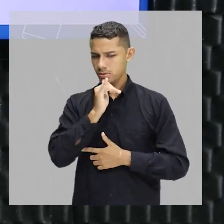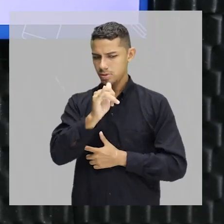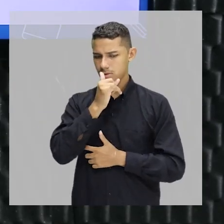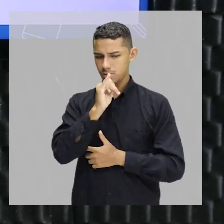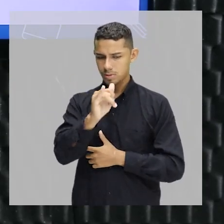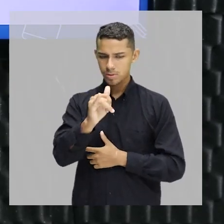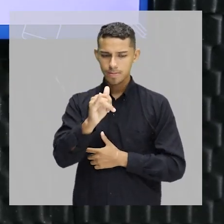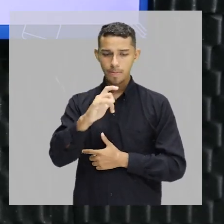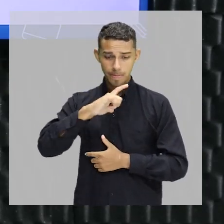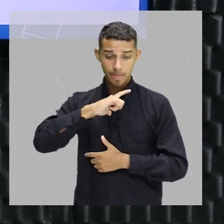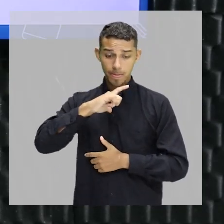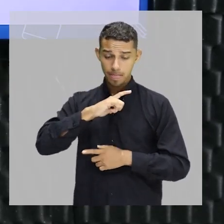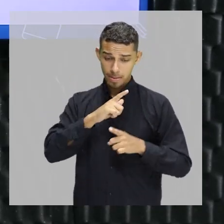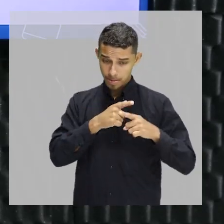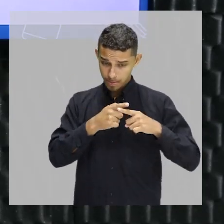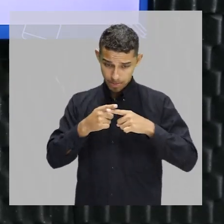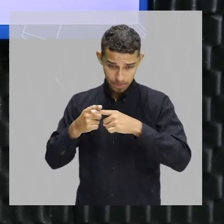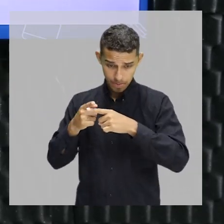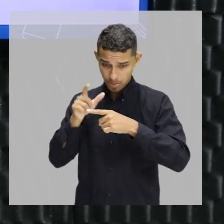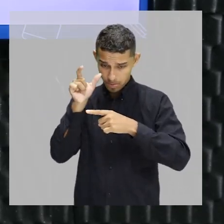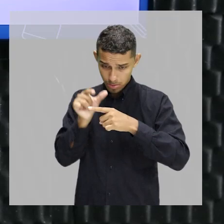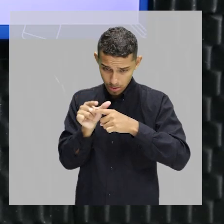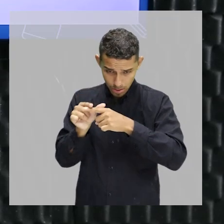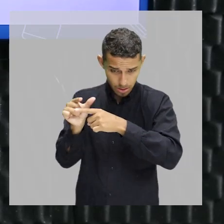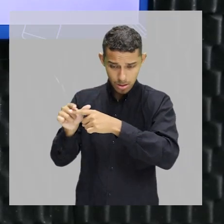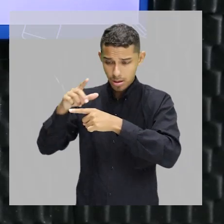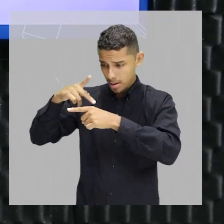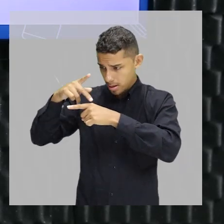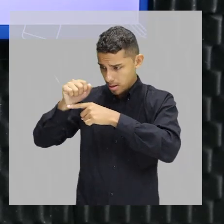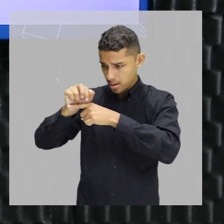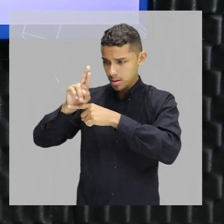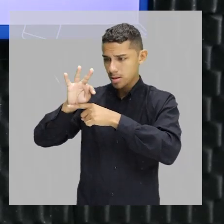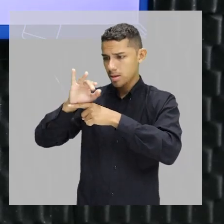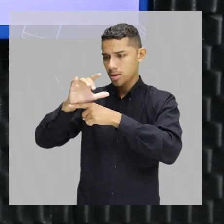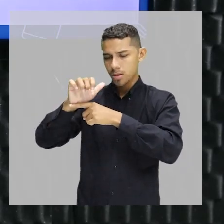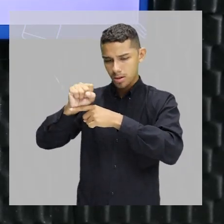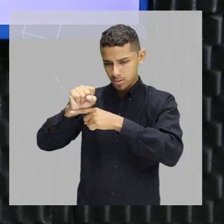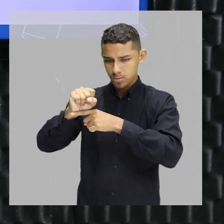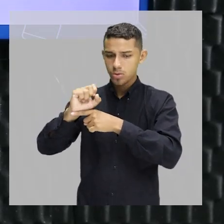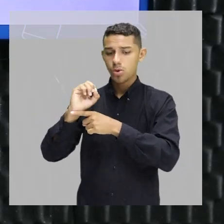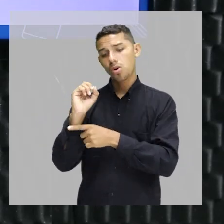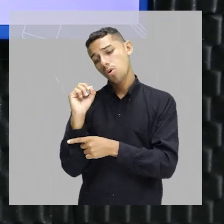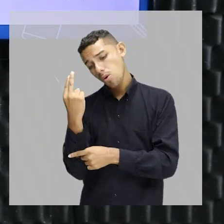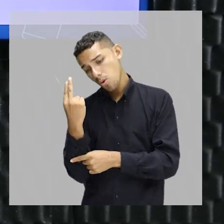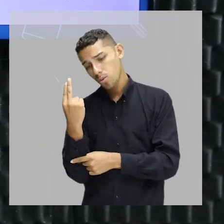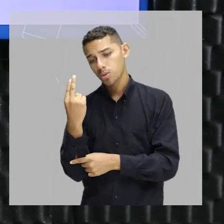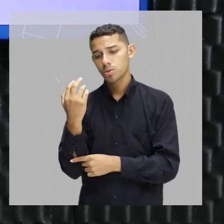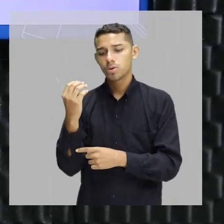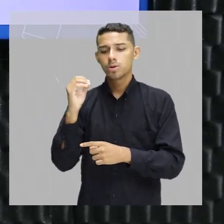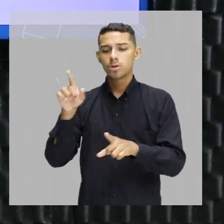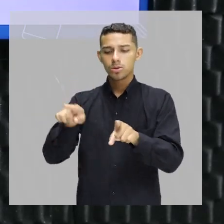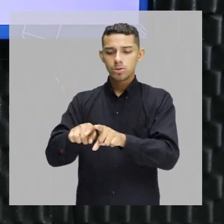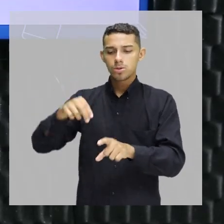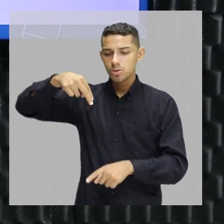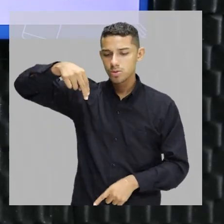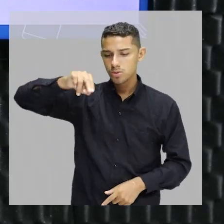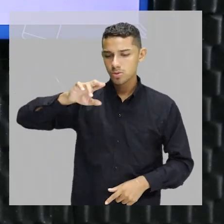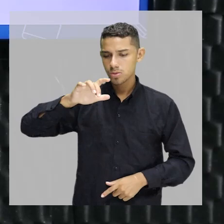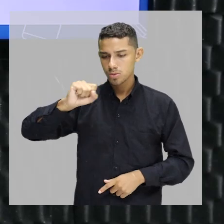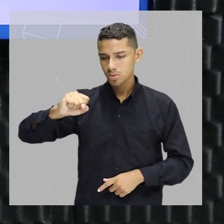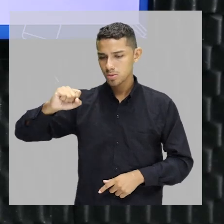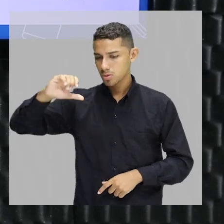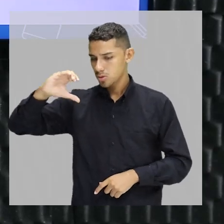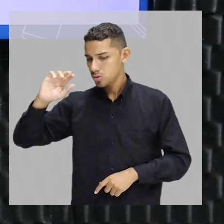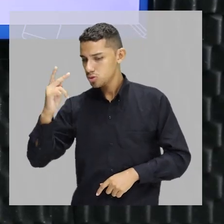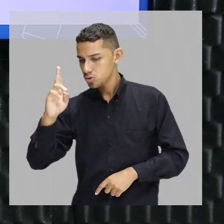certo? Isso por partículas, entendeu? Ou núcleo de chumbo, a energia é de 574